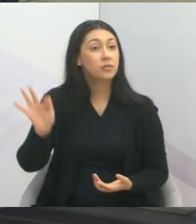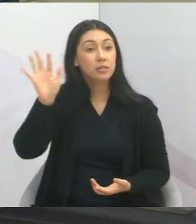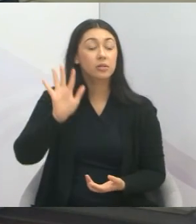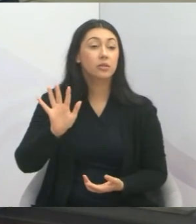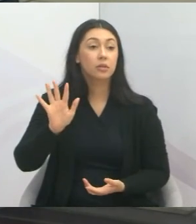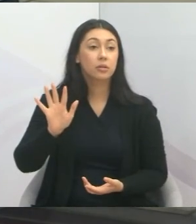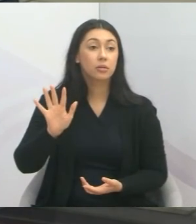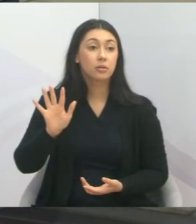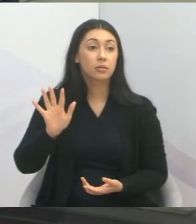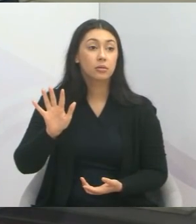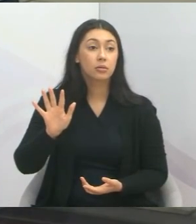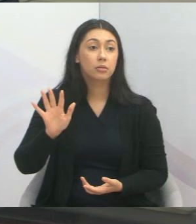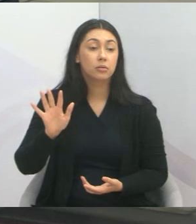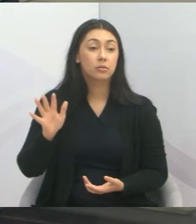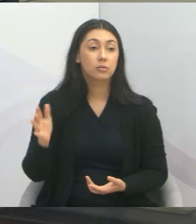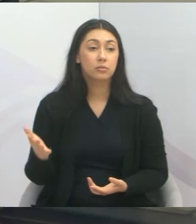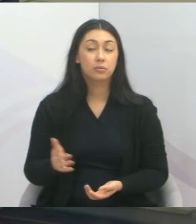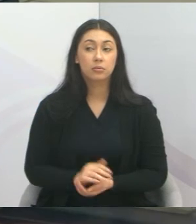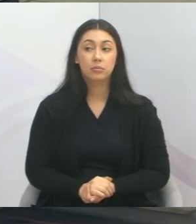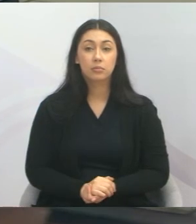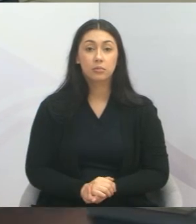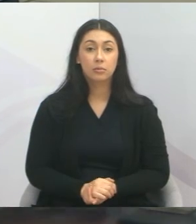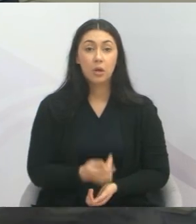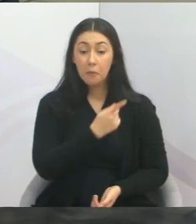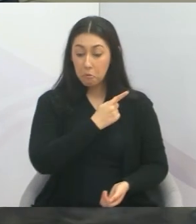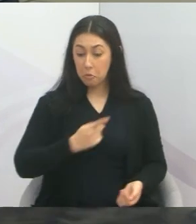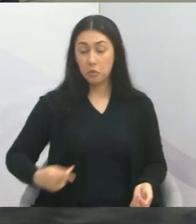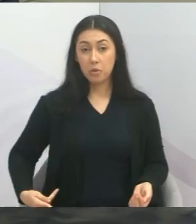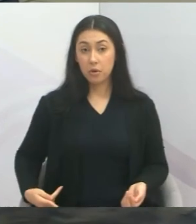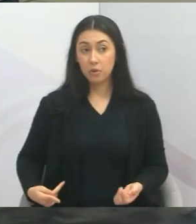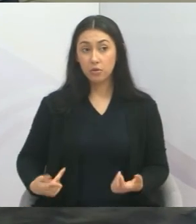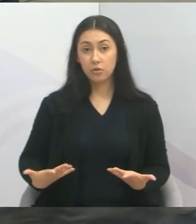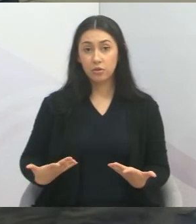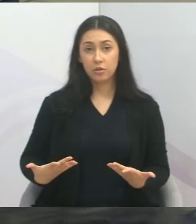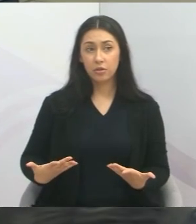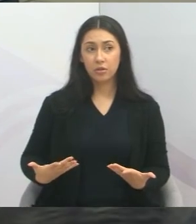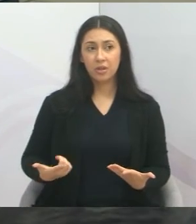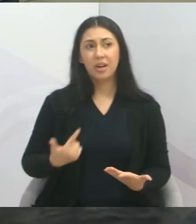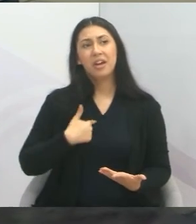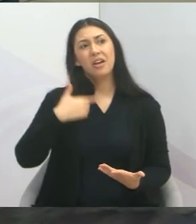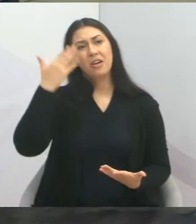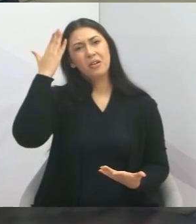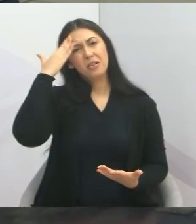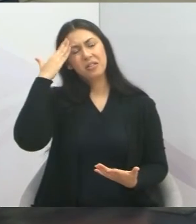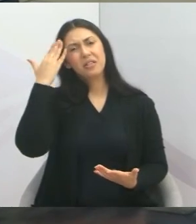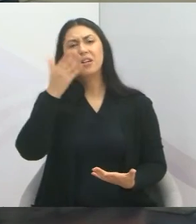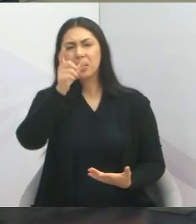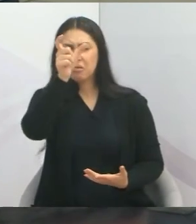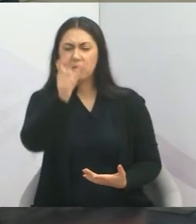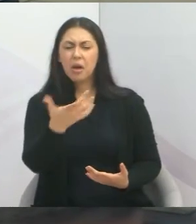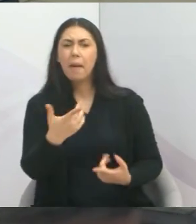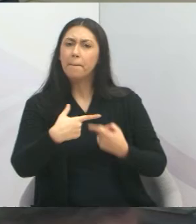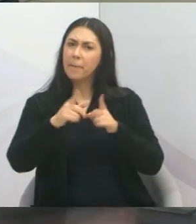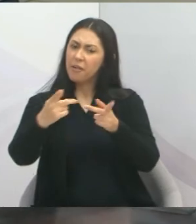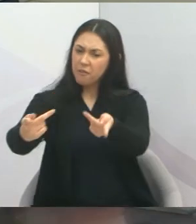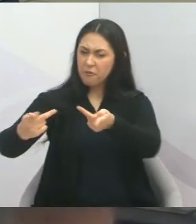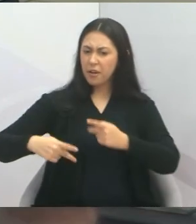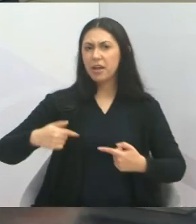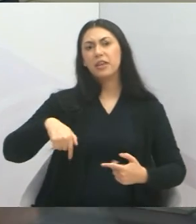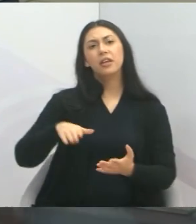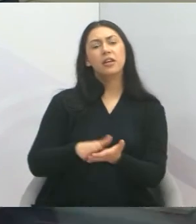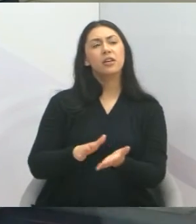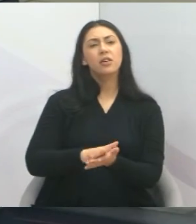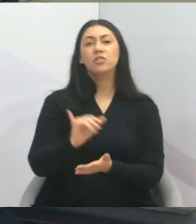estadual o Presidente da República seis o que você faça em Jacareí Jacareí